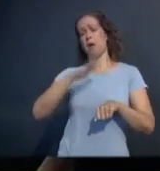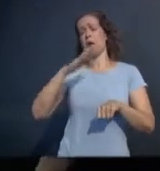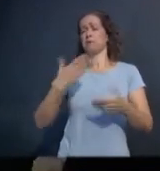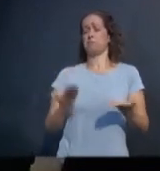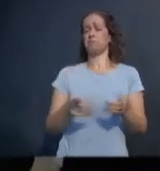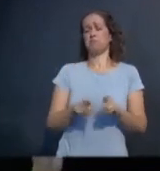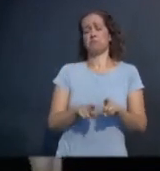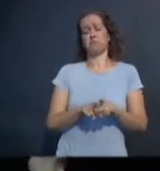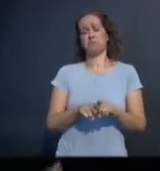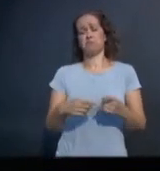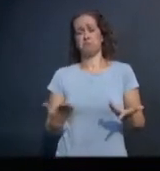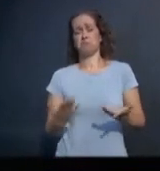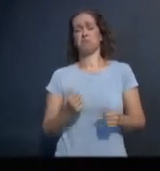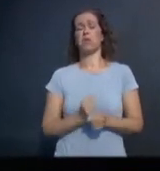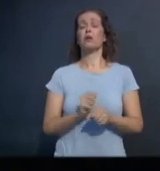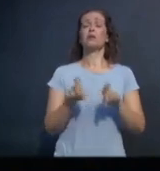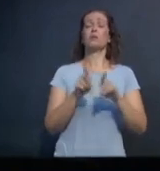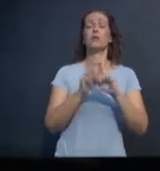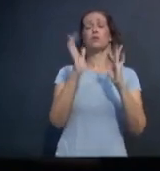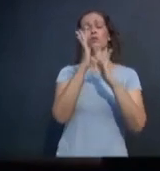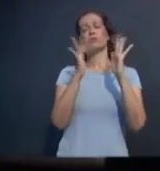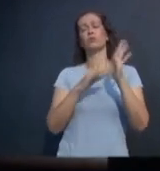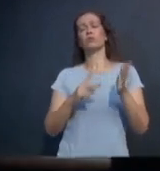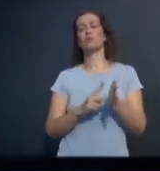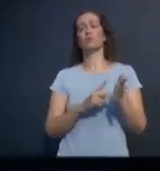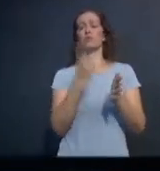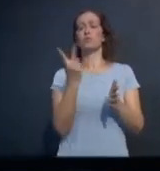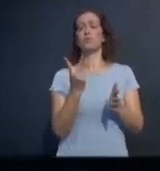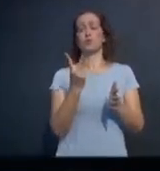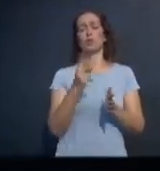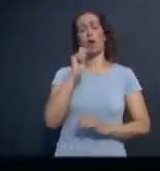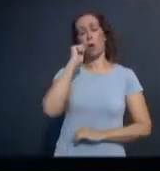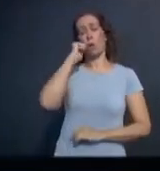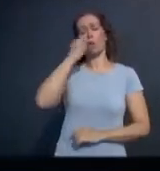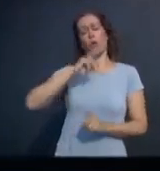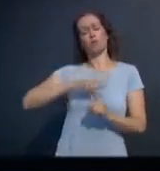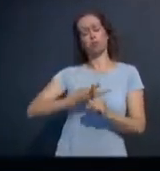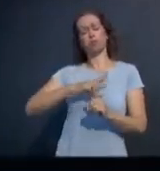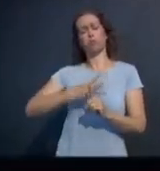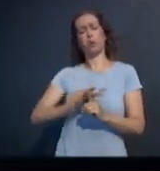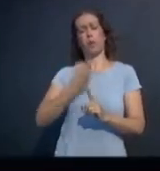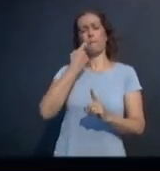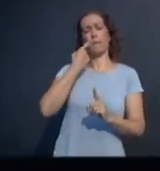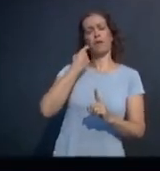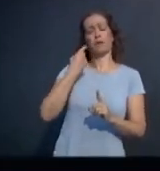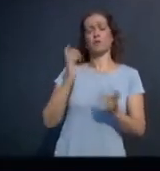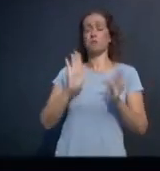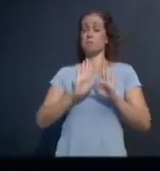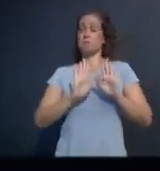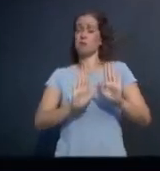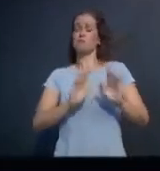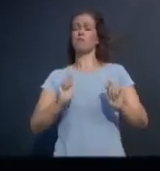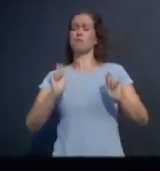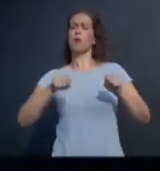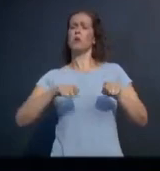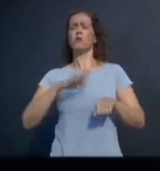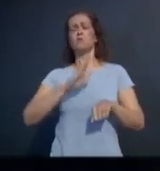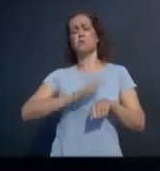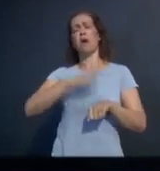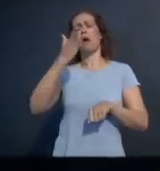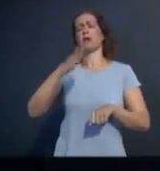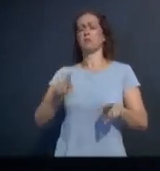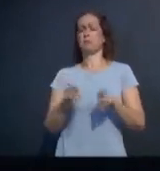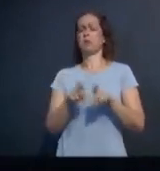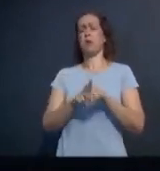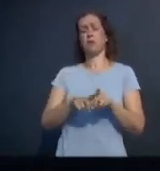maior. Nós encontramos Jesus duas vezes multiplicando pães e peixes. Ele pode ter multiplicado pães e peixes